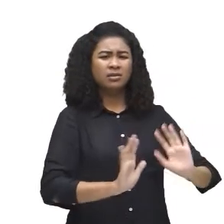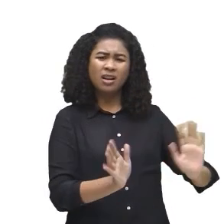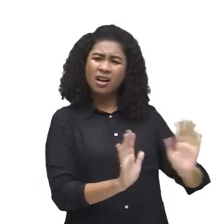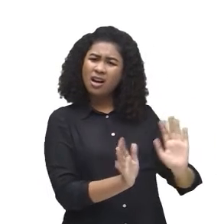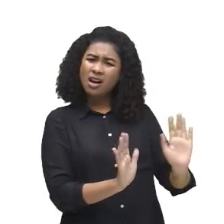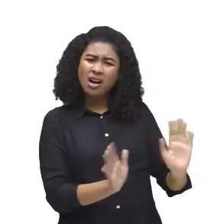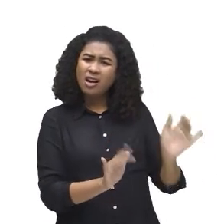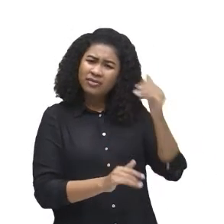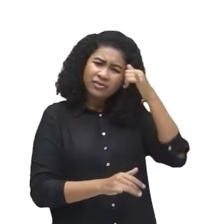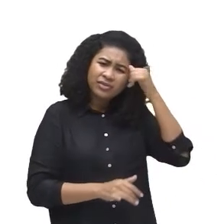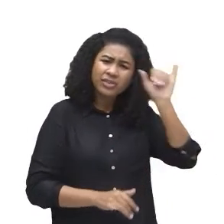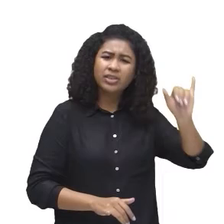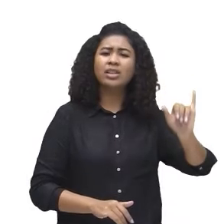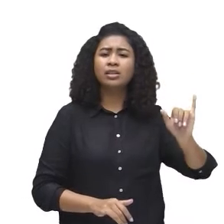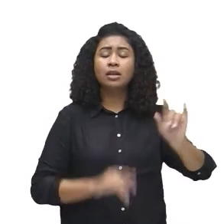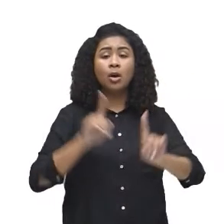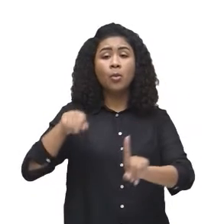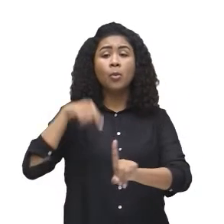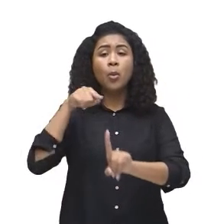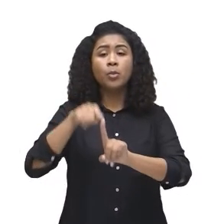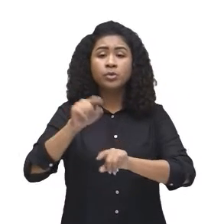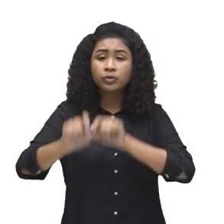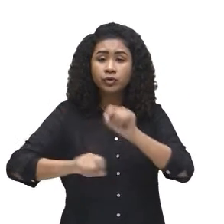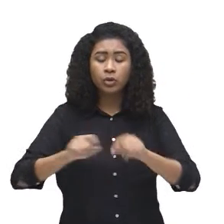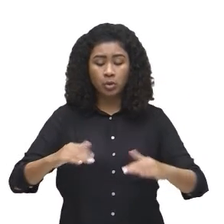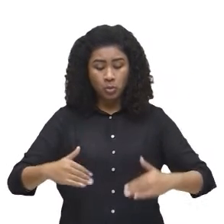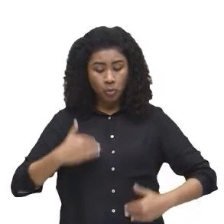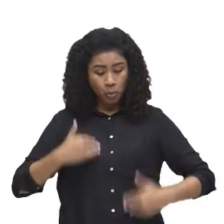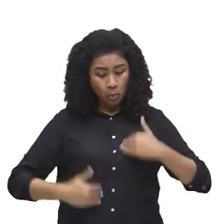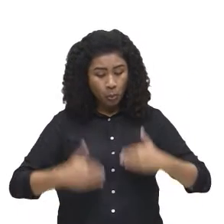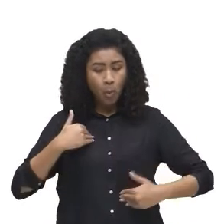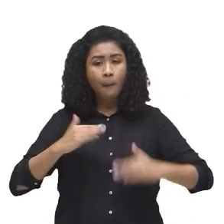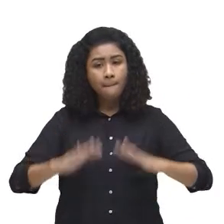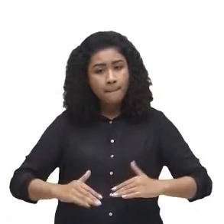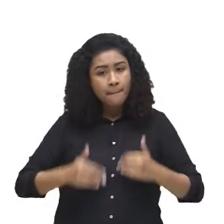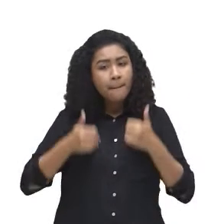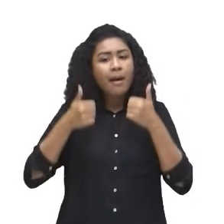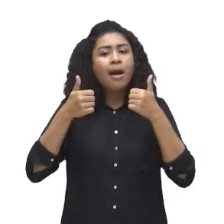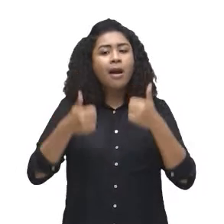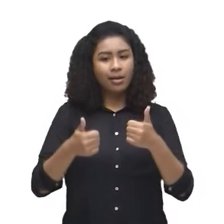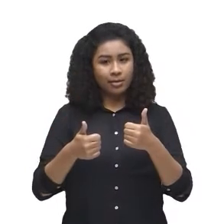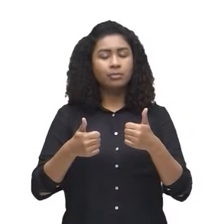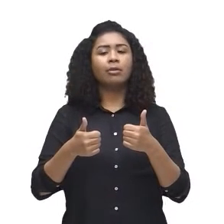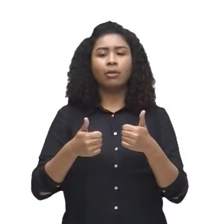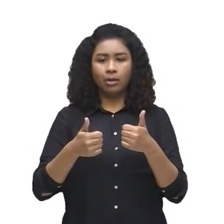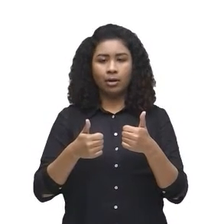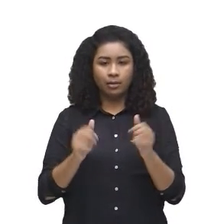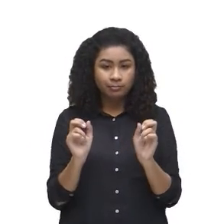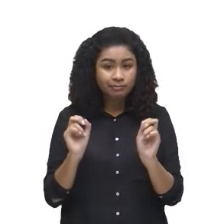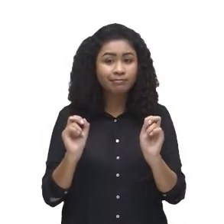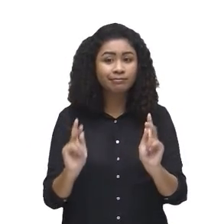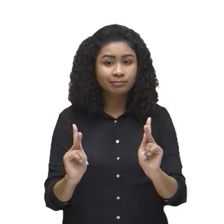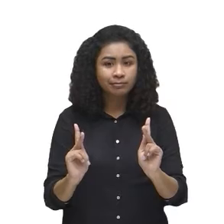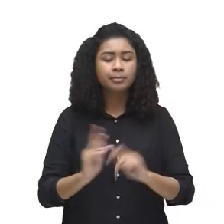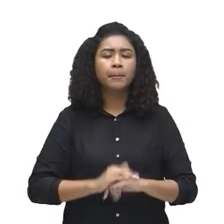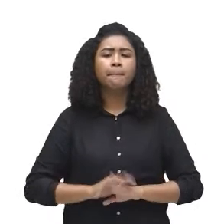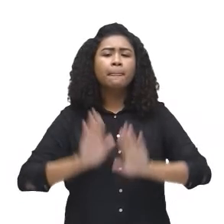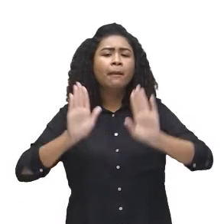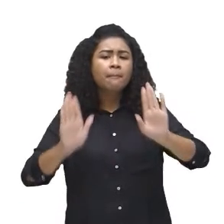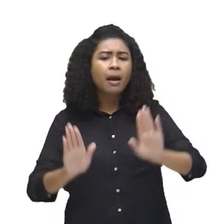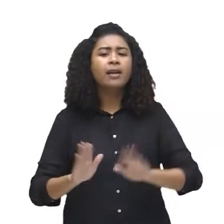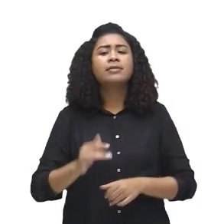se melhorar fisicamente, corporalmente e espiritualmente. E aí, para a gente poder ilustrar